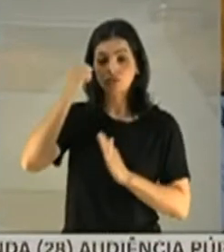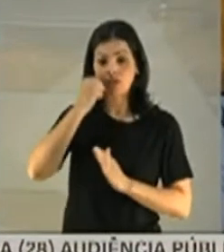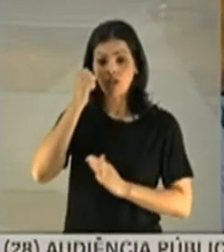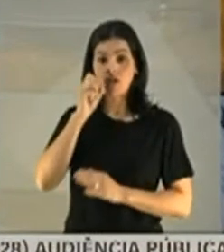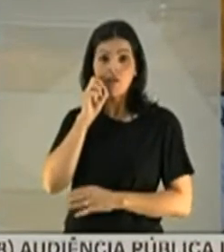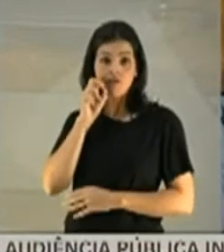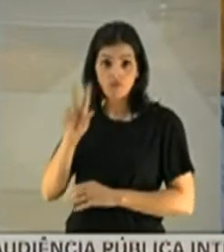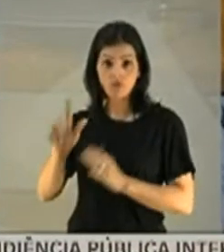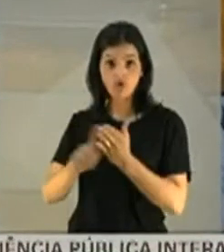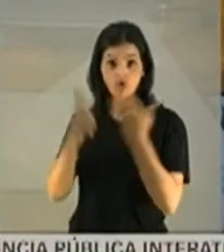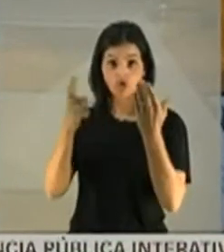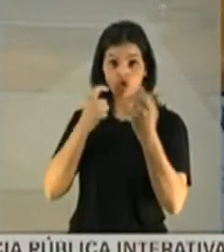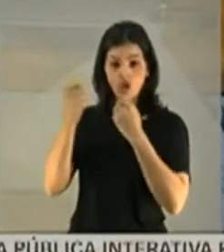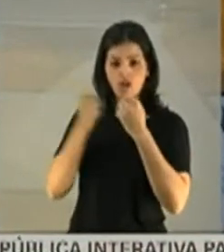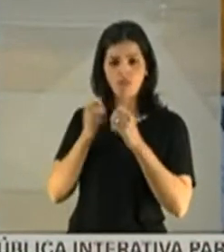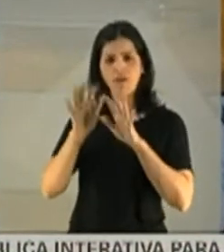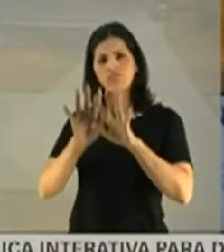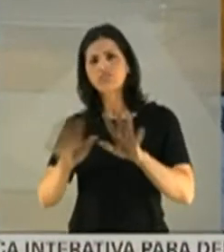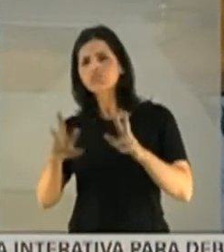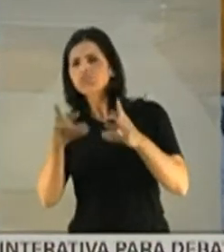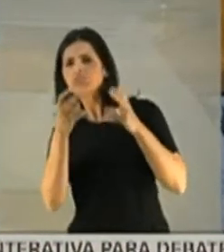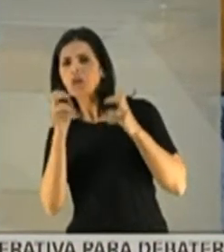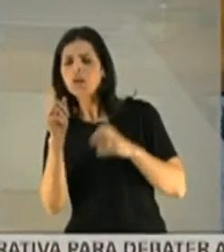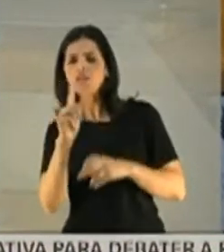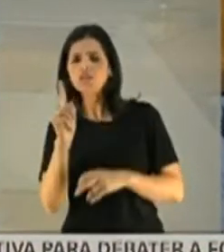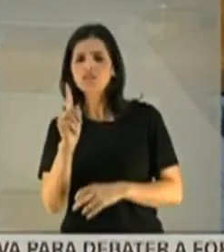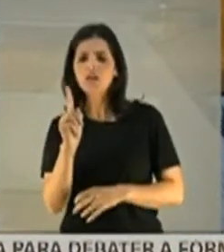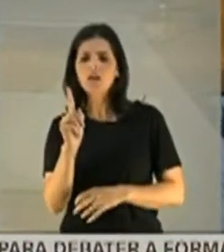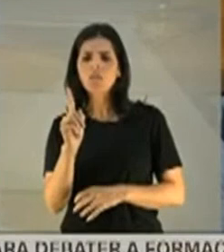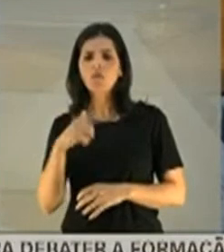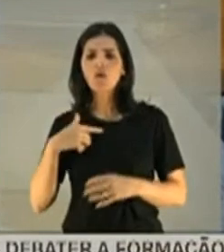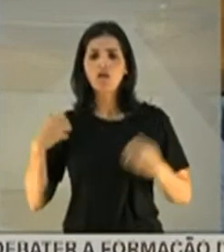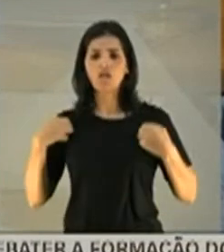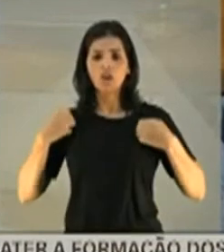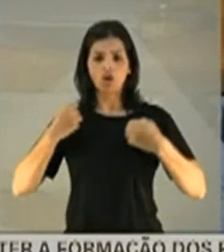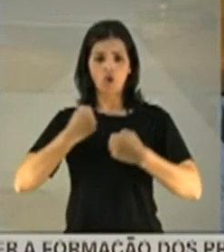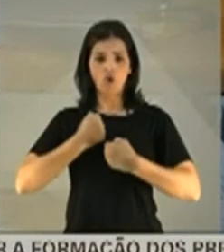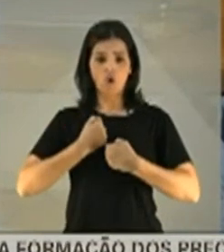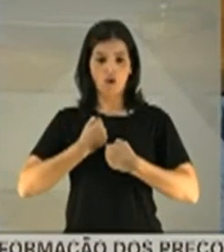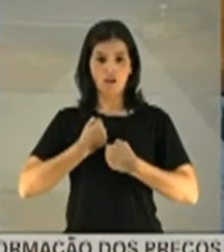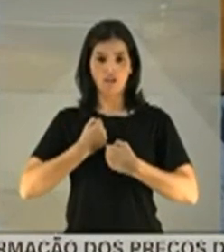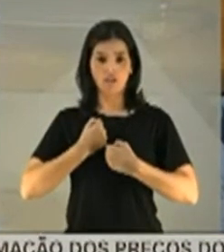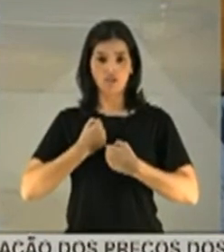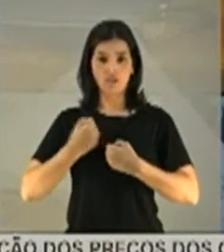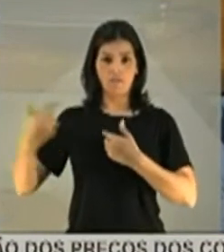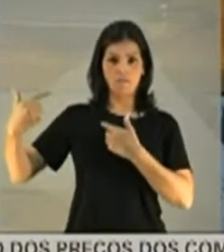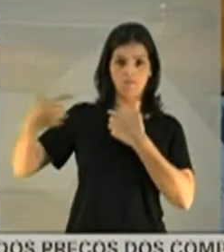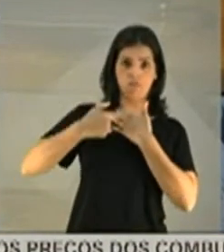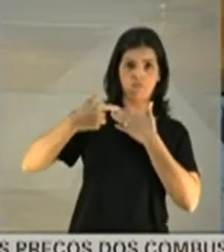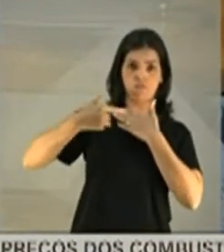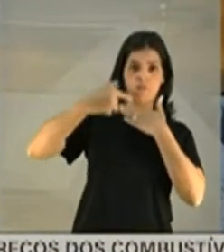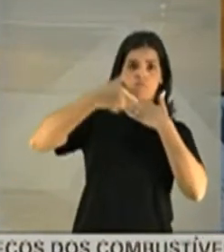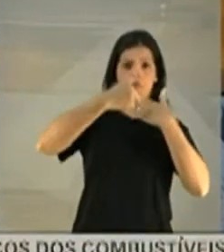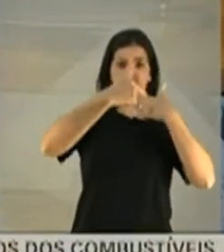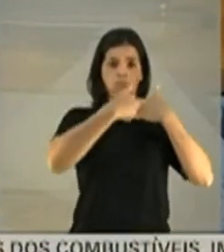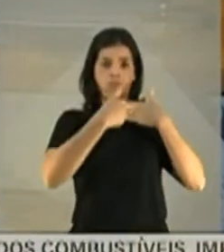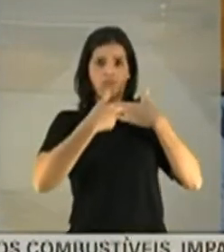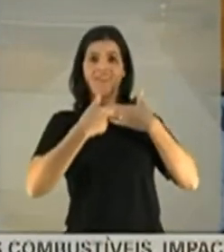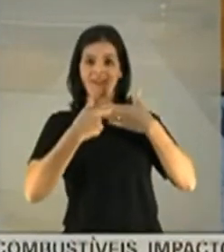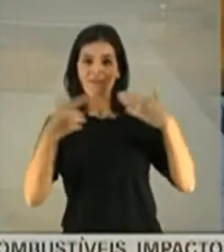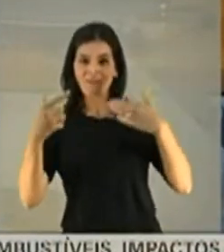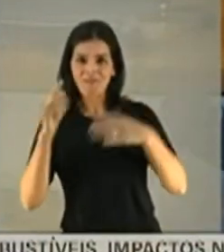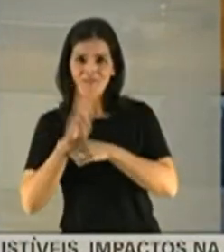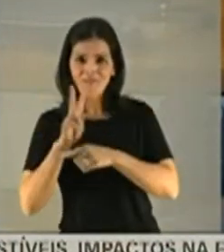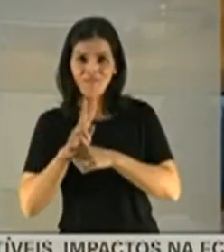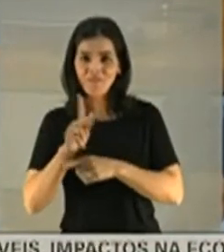vi na imprensa, mas eu não percebo isso, com colete à prova de balas e segurança. O senhor